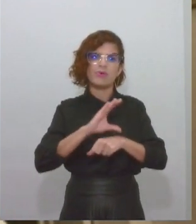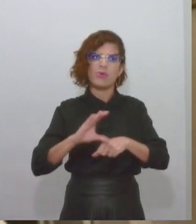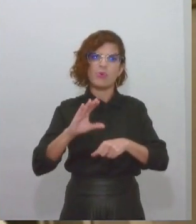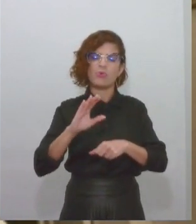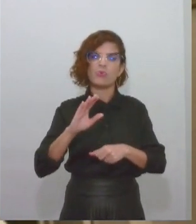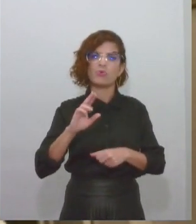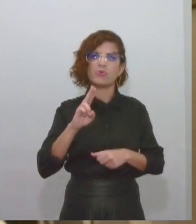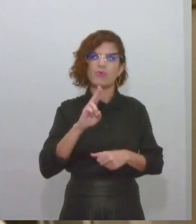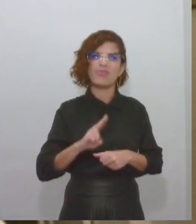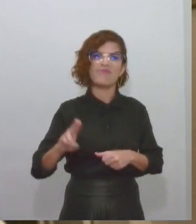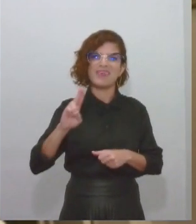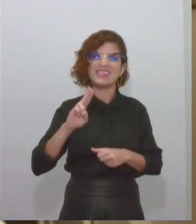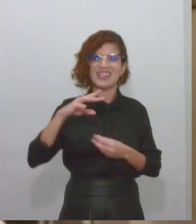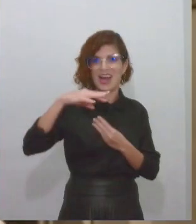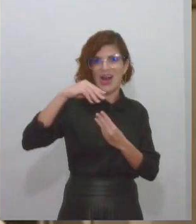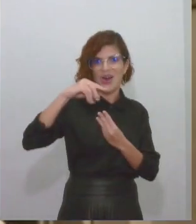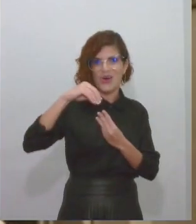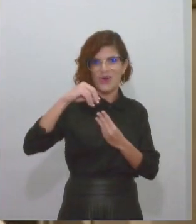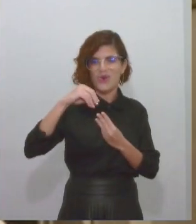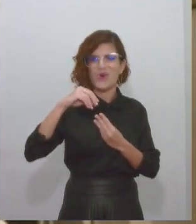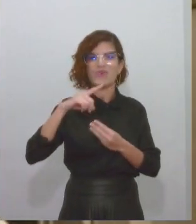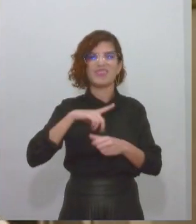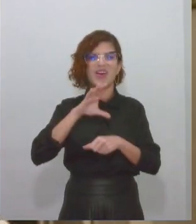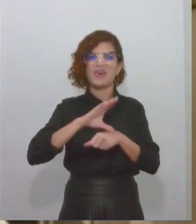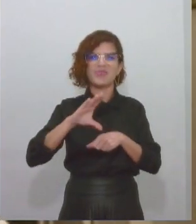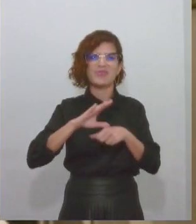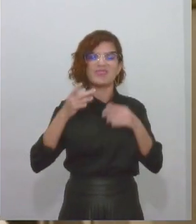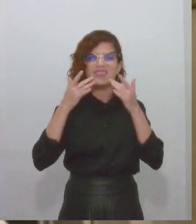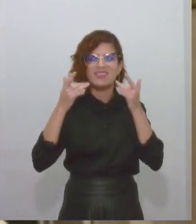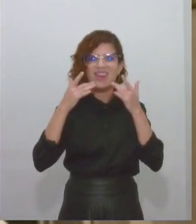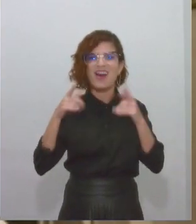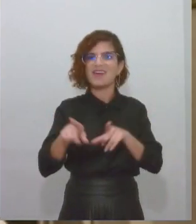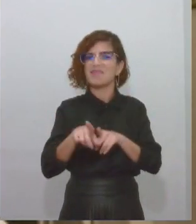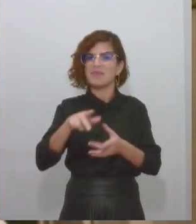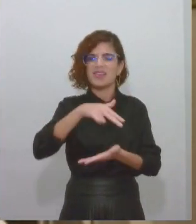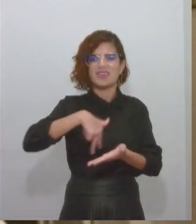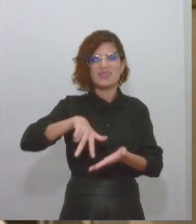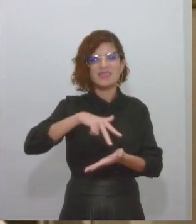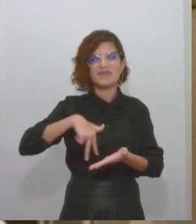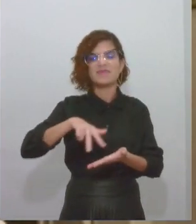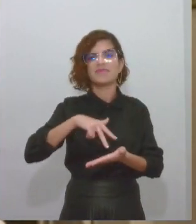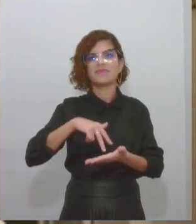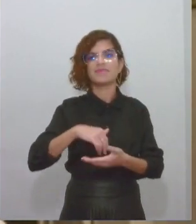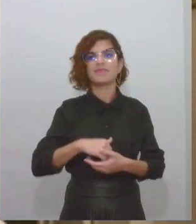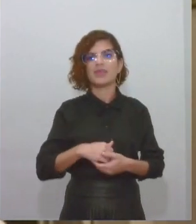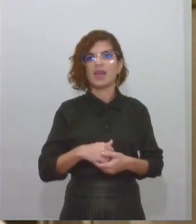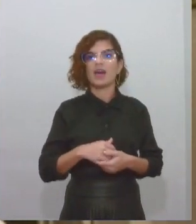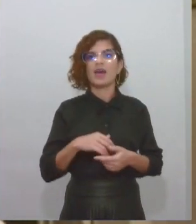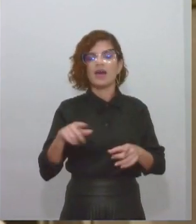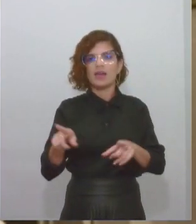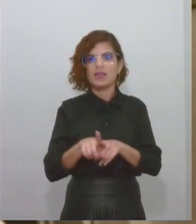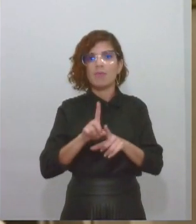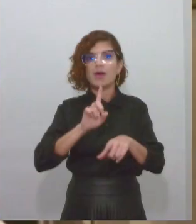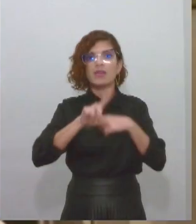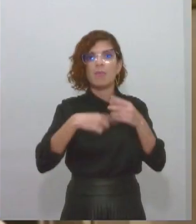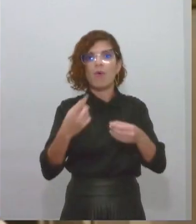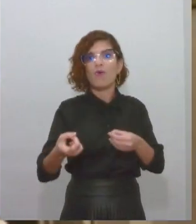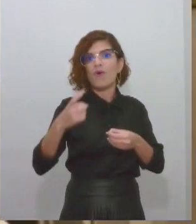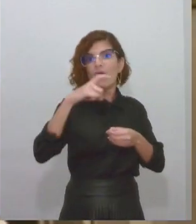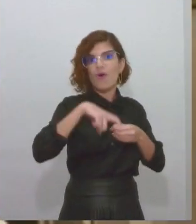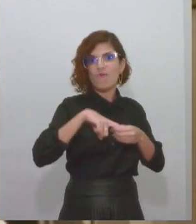de Sergipe nos cursos de teatro, de dança, e que já retornam a Tobias Barreto como diretor, como